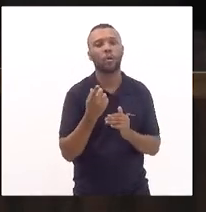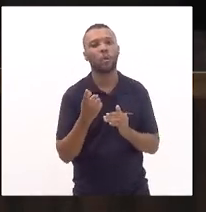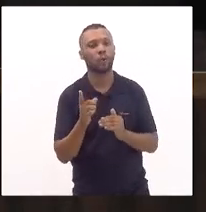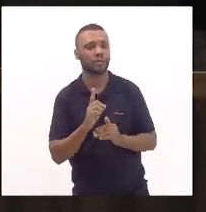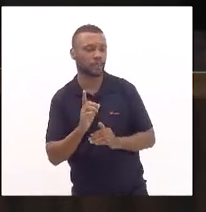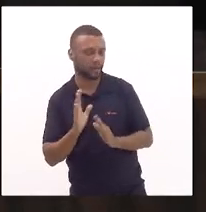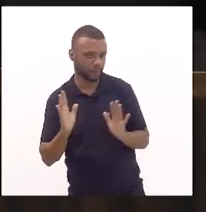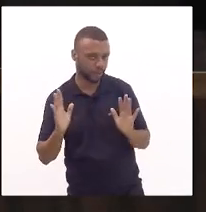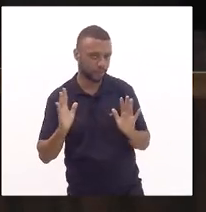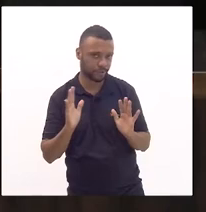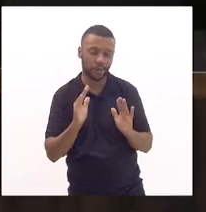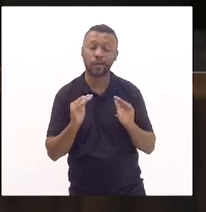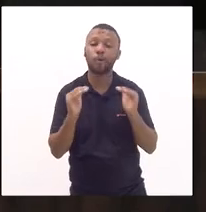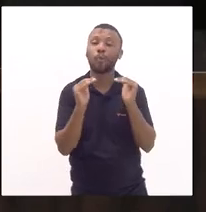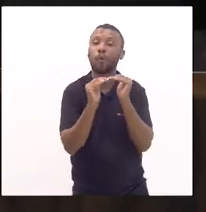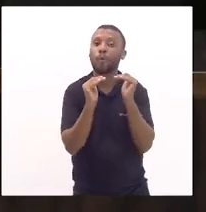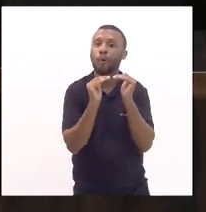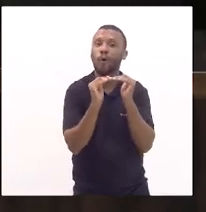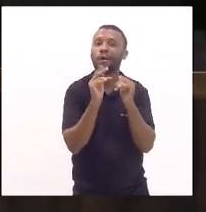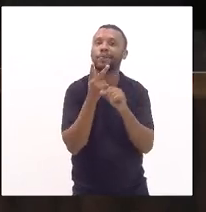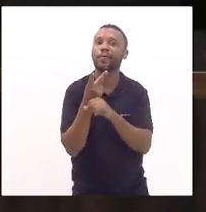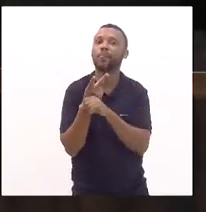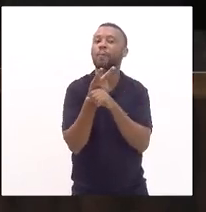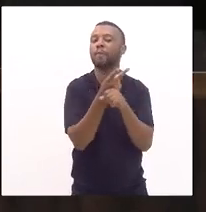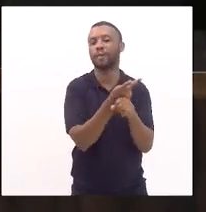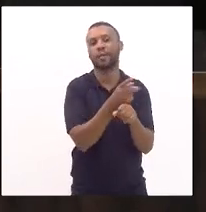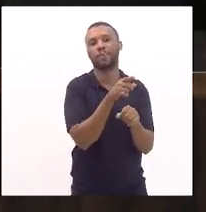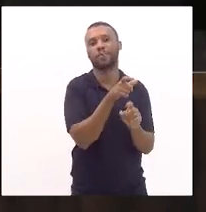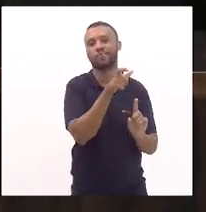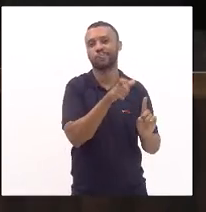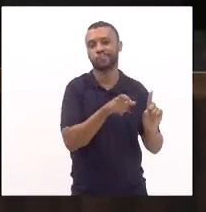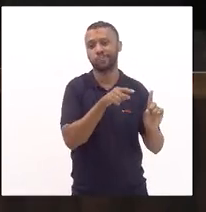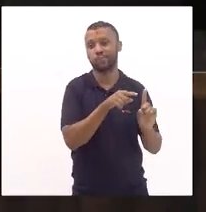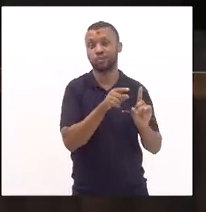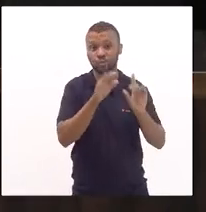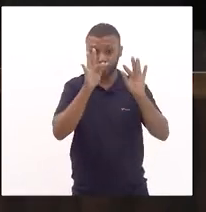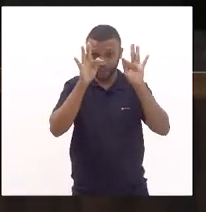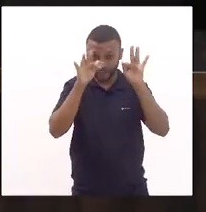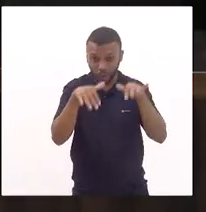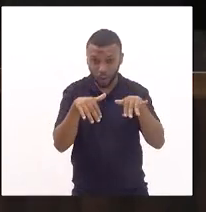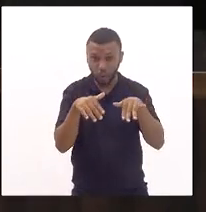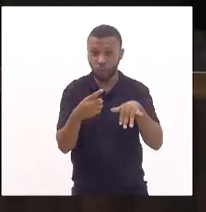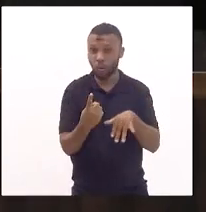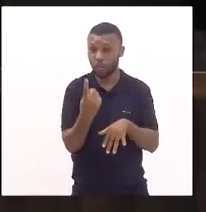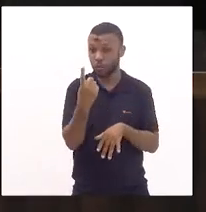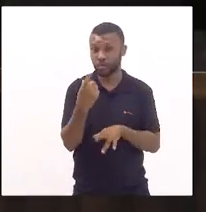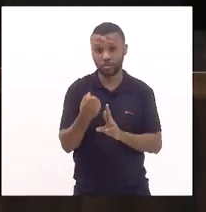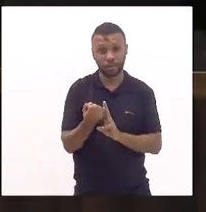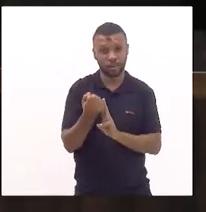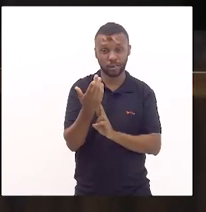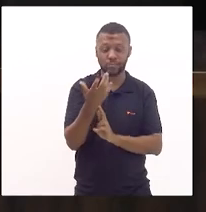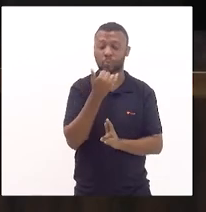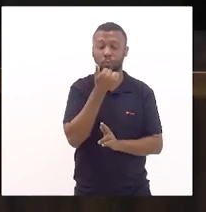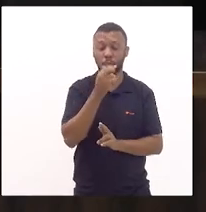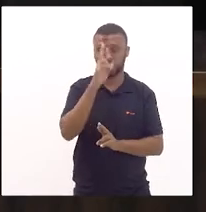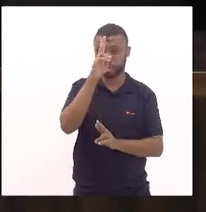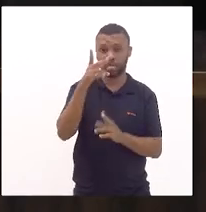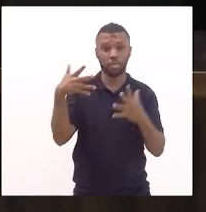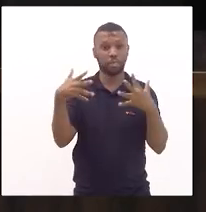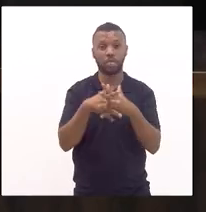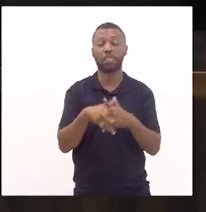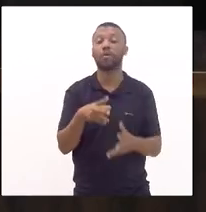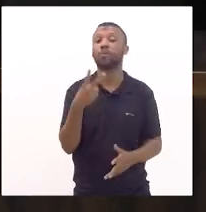beneficiária do prêmio, e no, ao final, como é um único relator, não, perdão, são